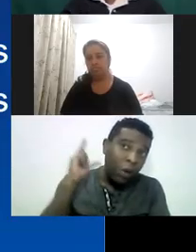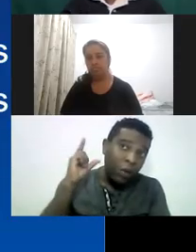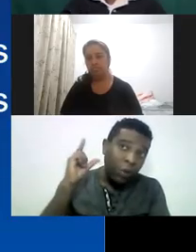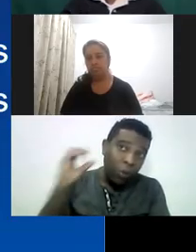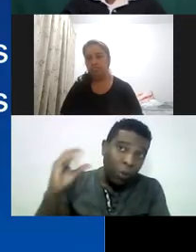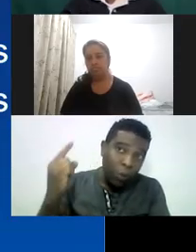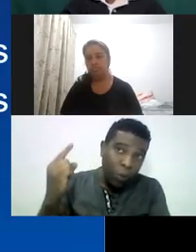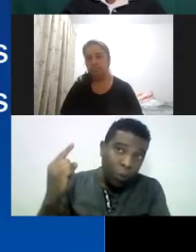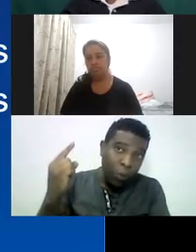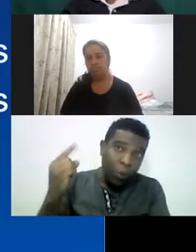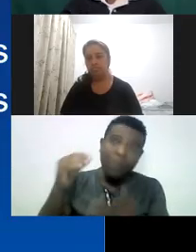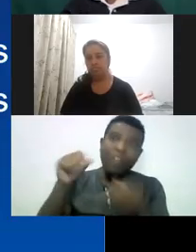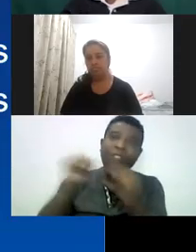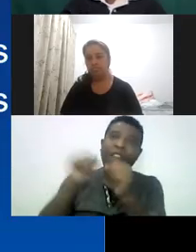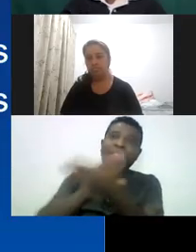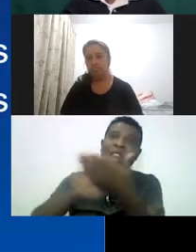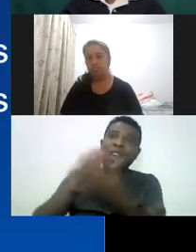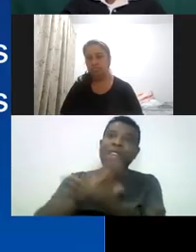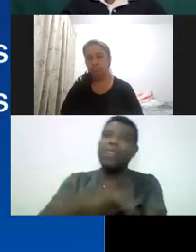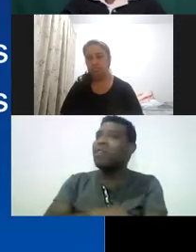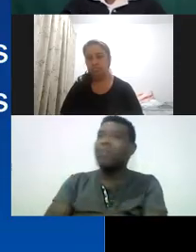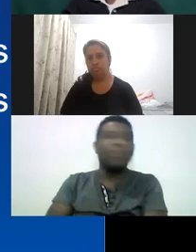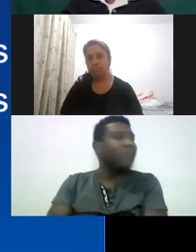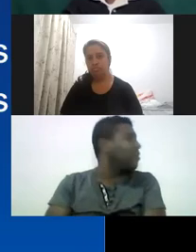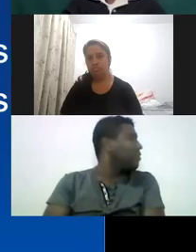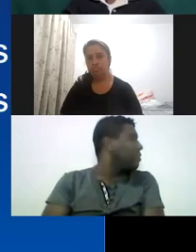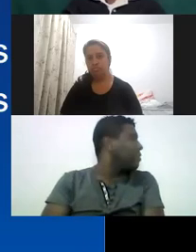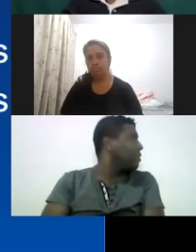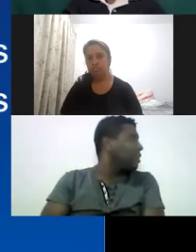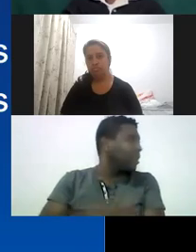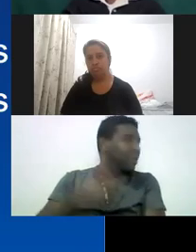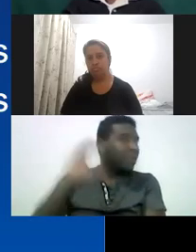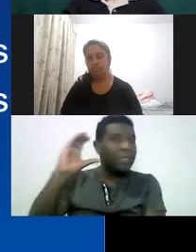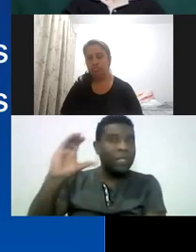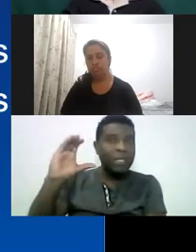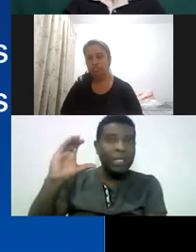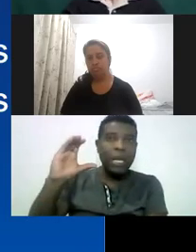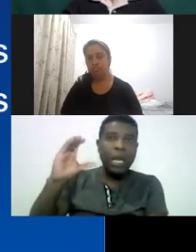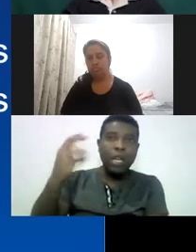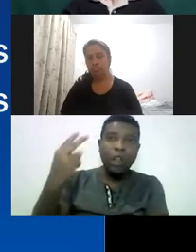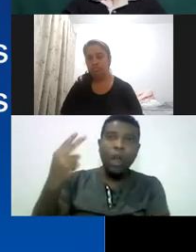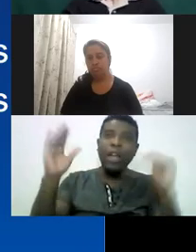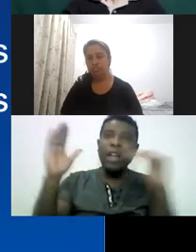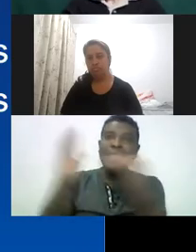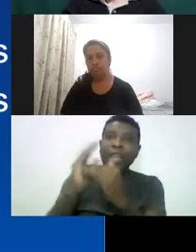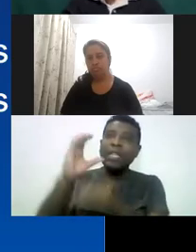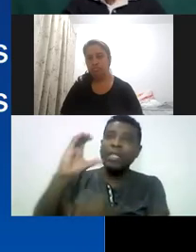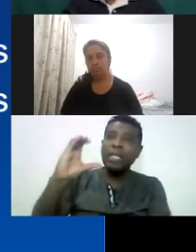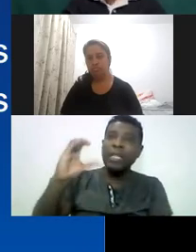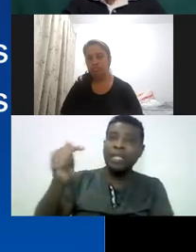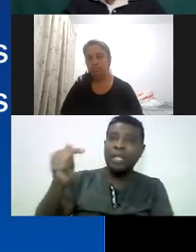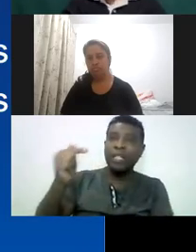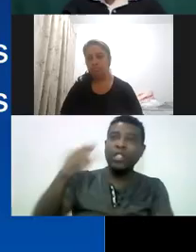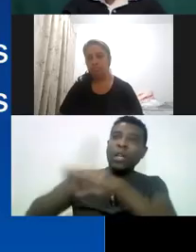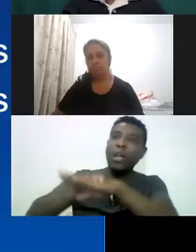E o resto é feito por C2 e C7. Então, a especificidade das vértebras C1 e C2 do atlas e do axis